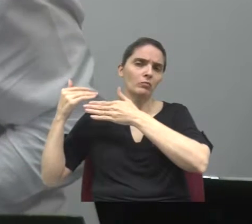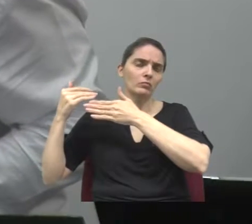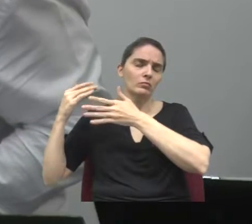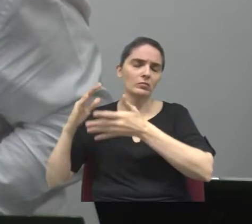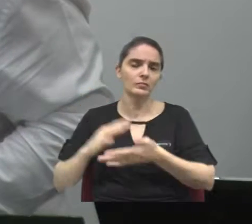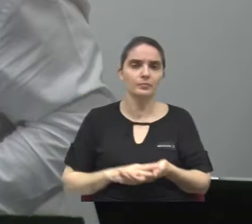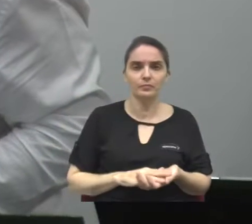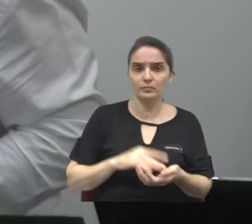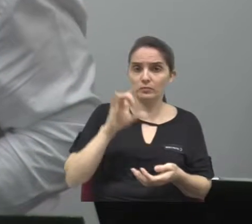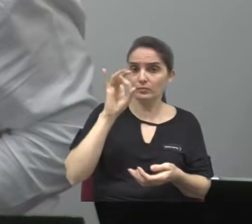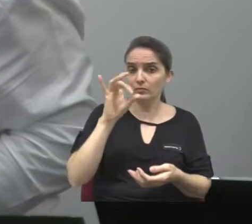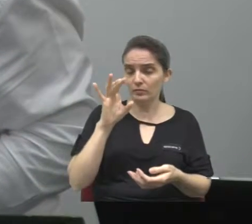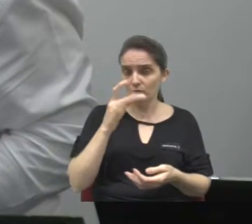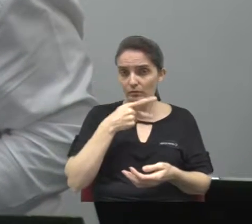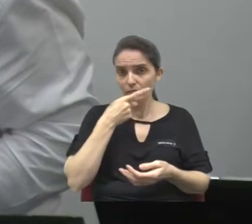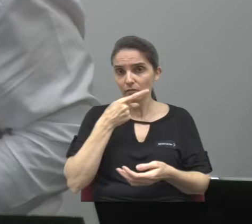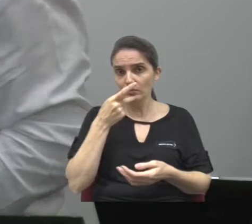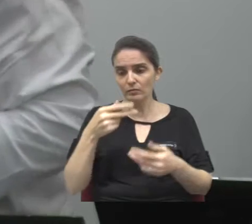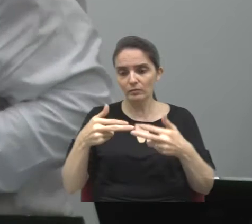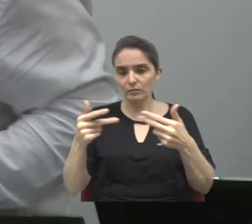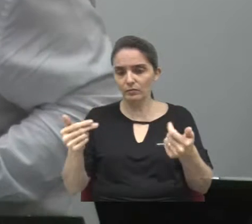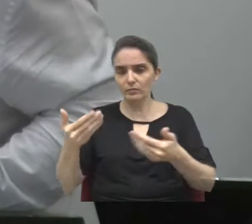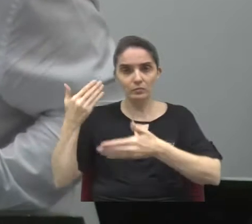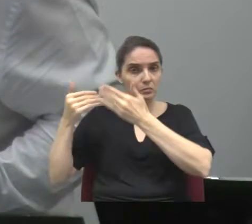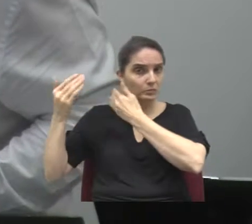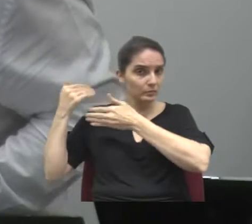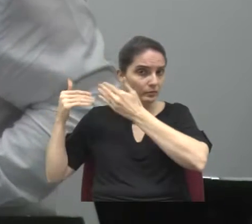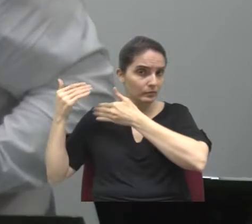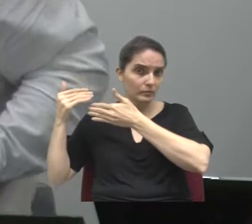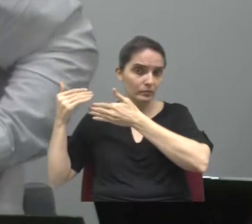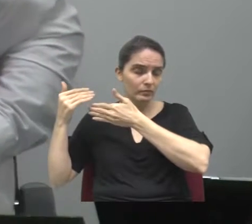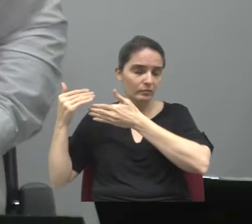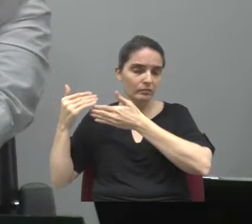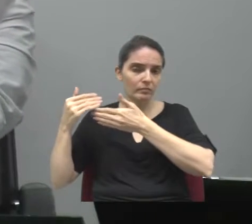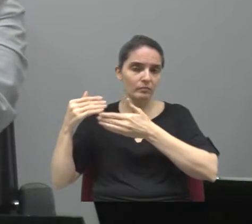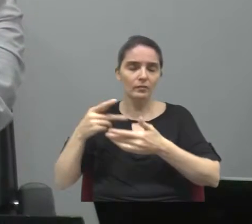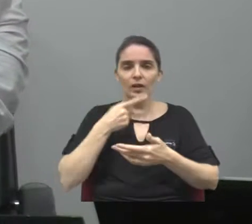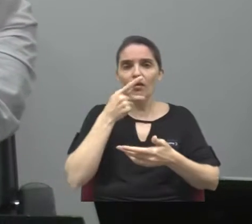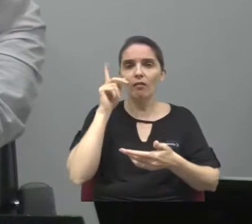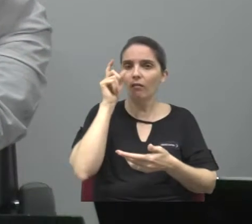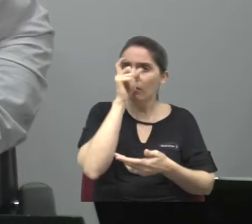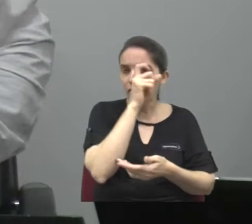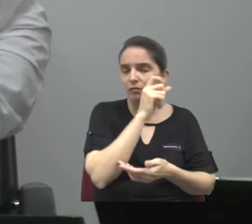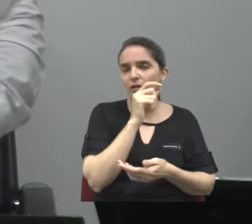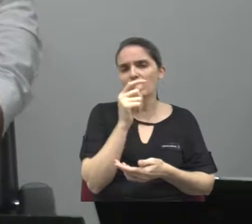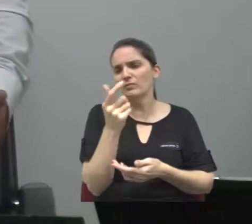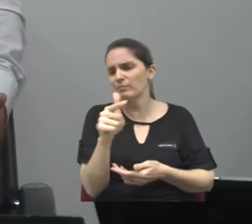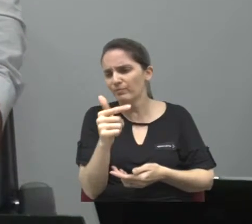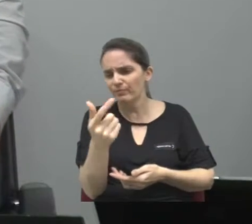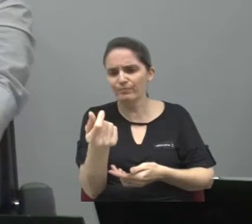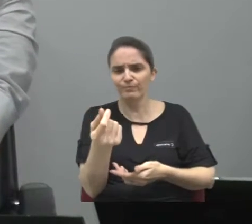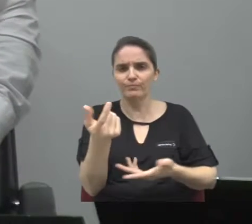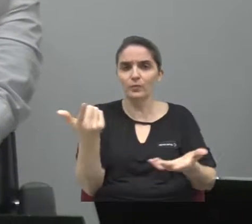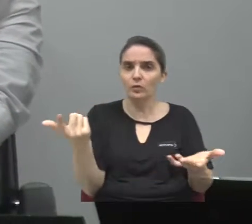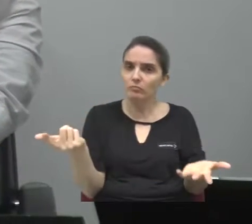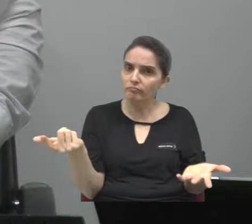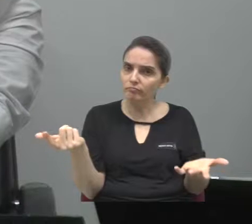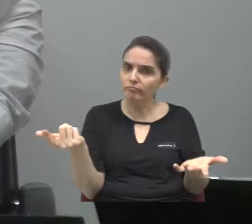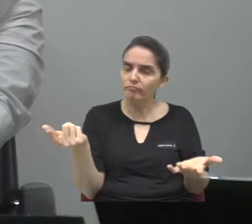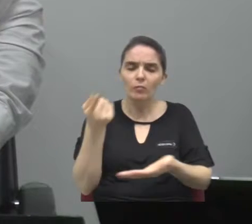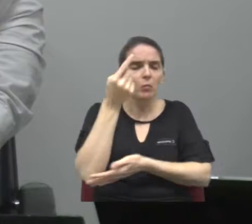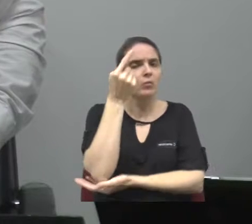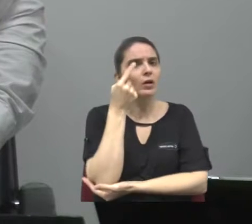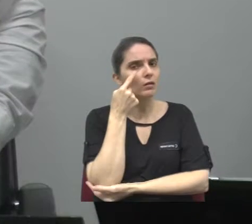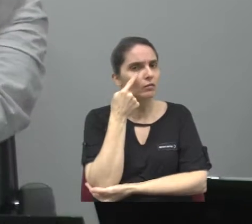situações anteriores e a dificuldade financeira. Aí nós olhamos os